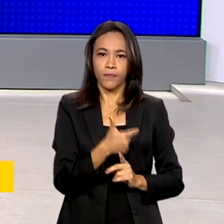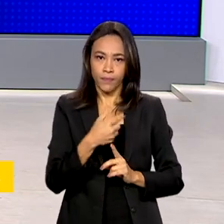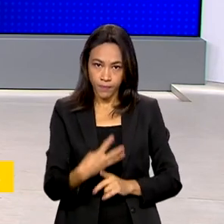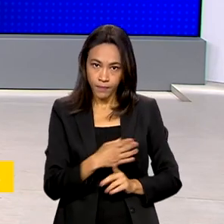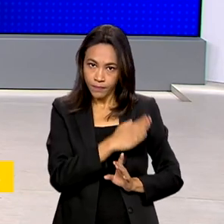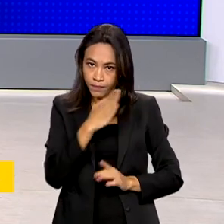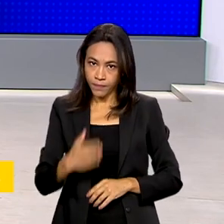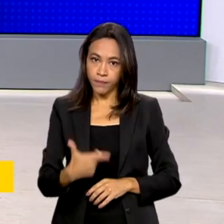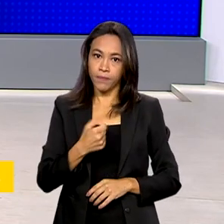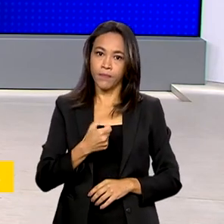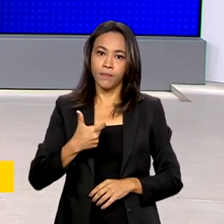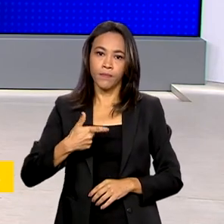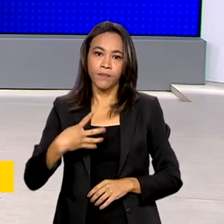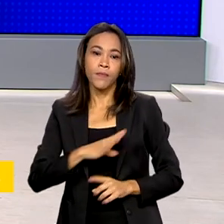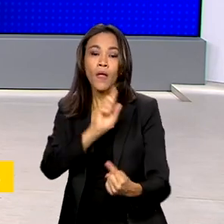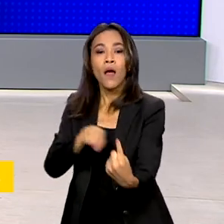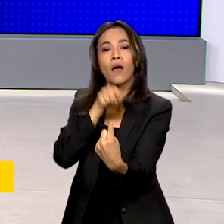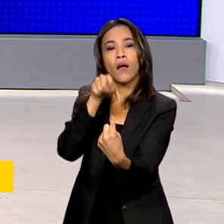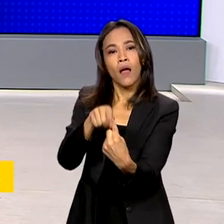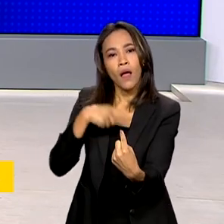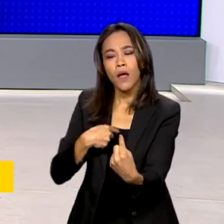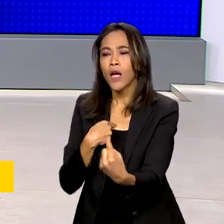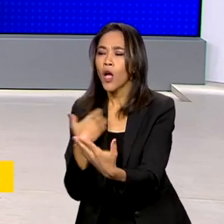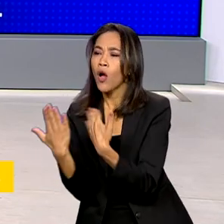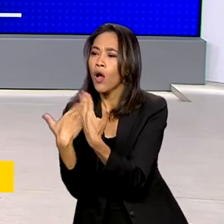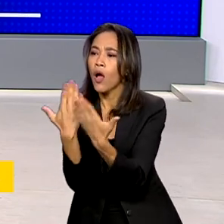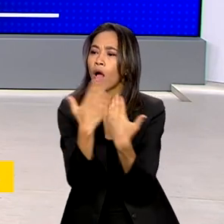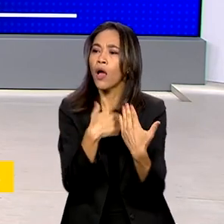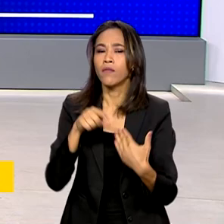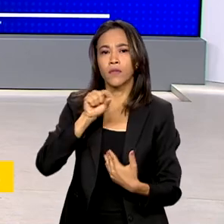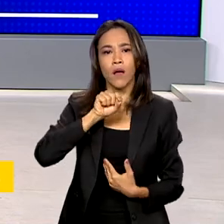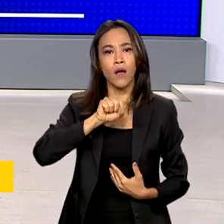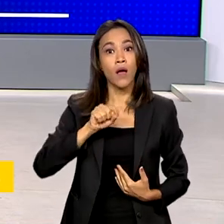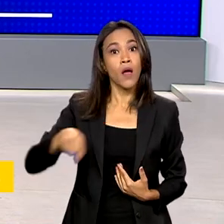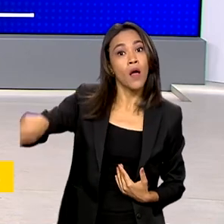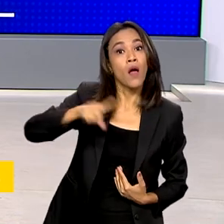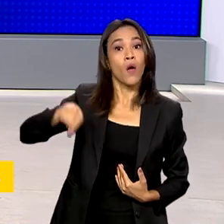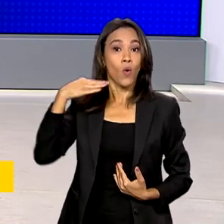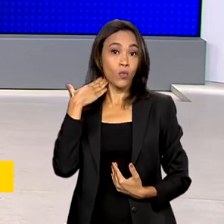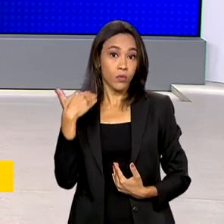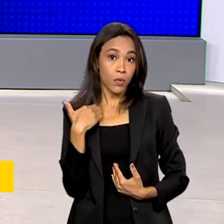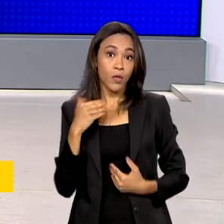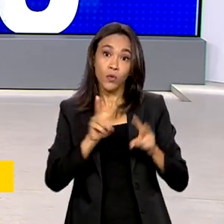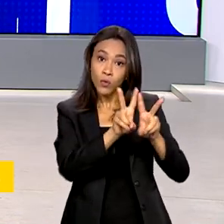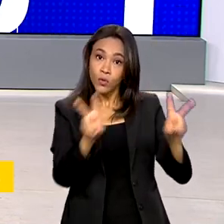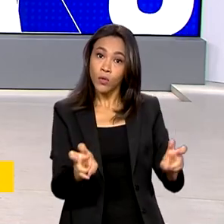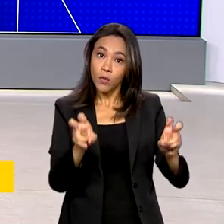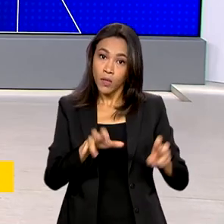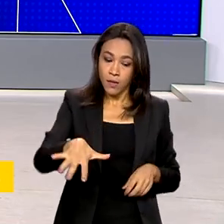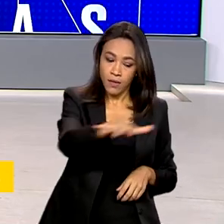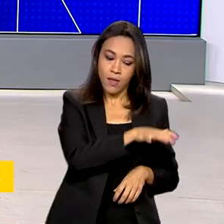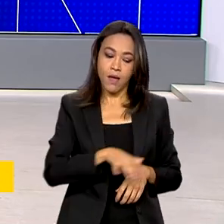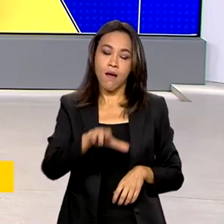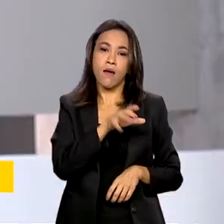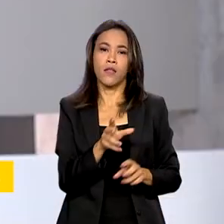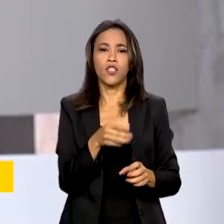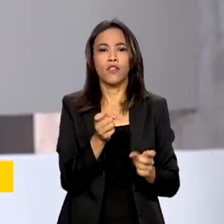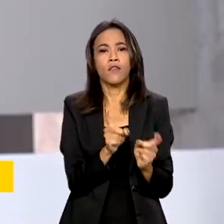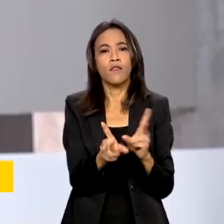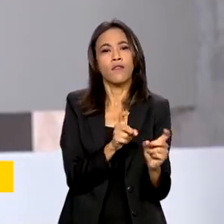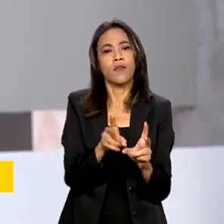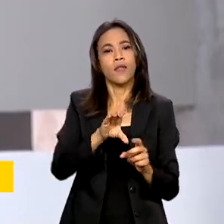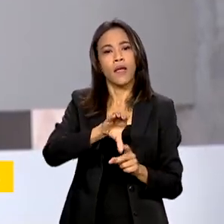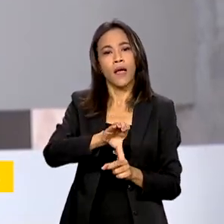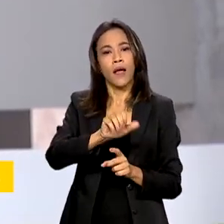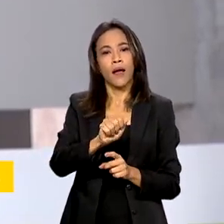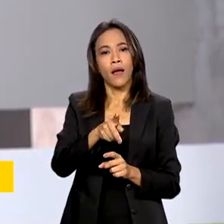2023-2024. A meta é dialogar com o sistema financeiro para aprimorar a regulação do mercado de capitais no país. Ao